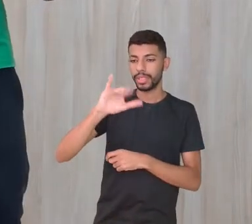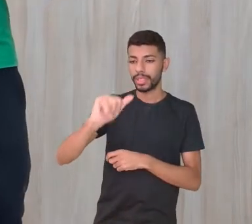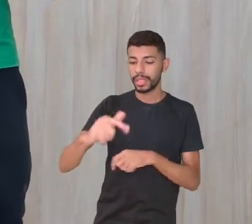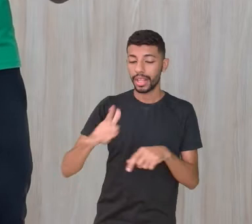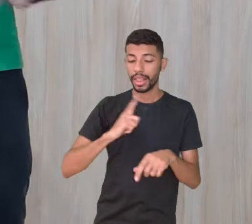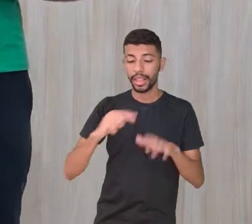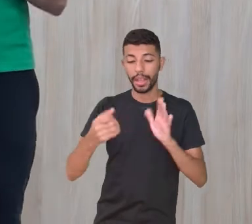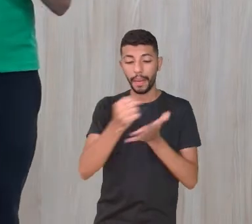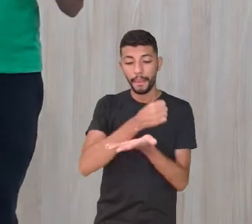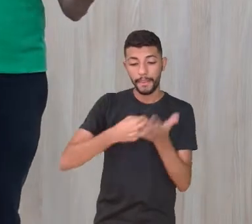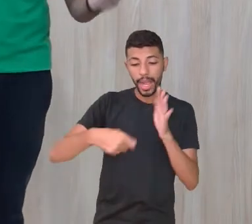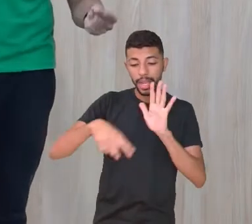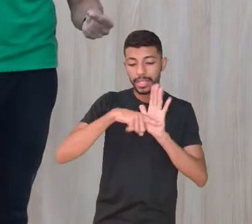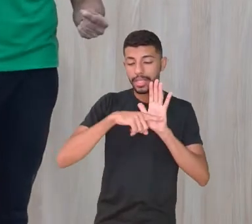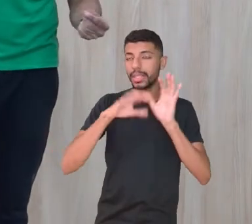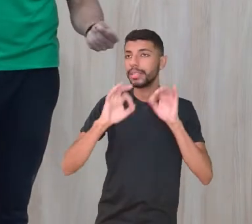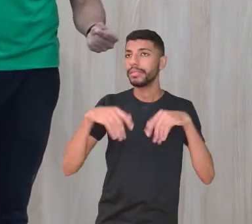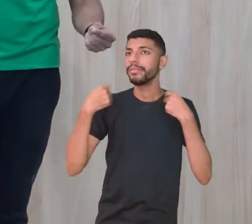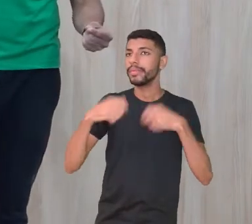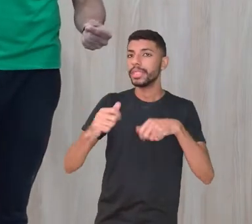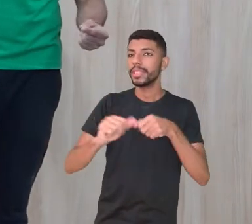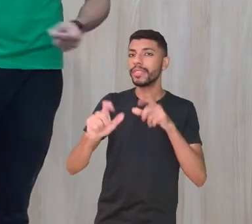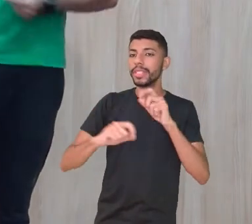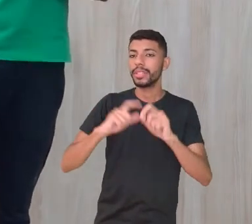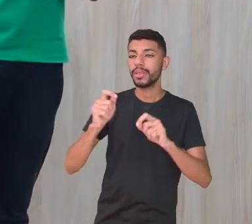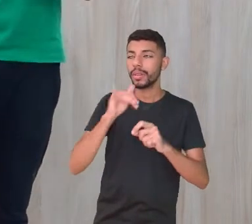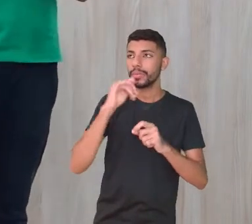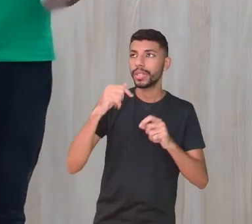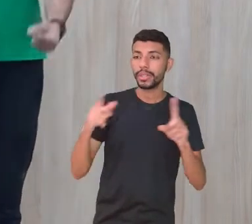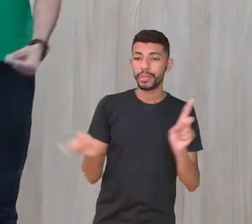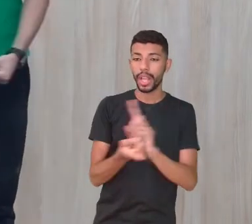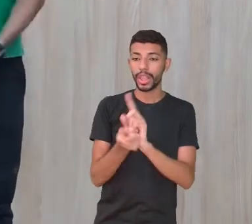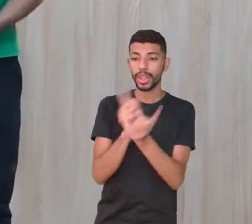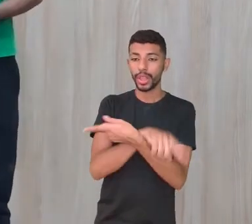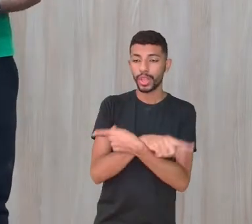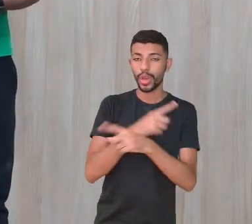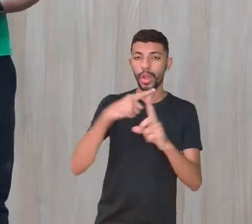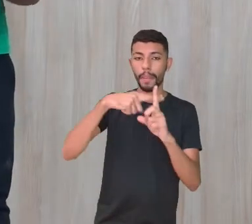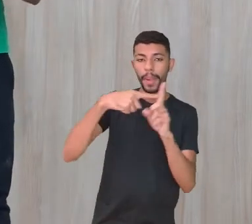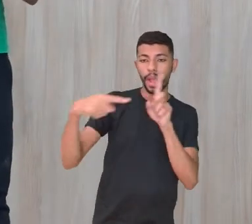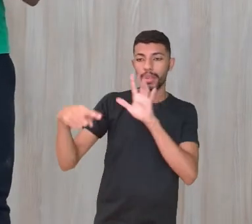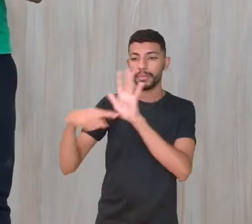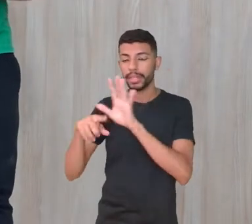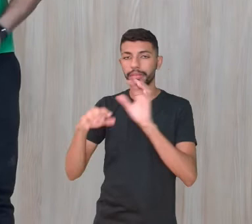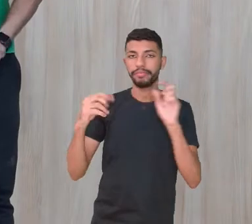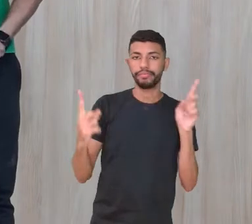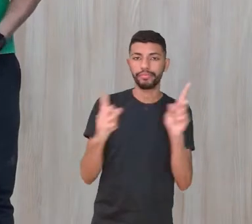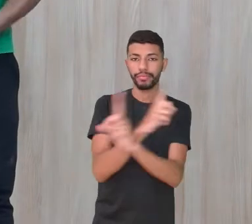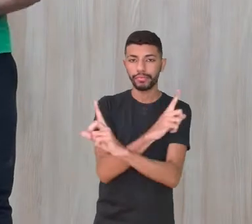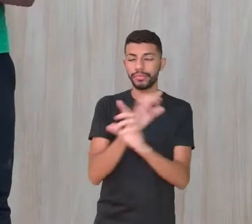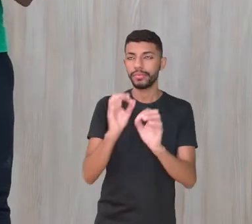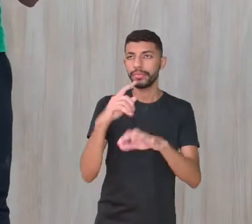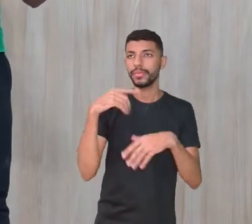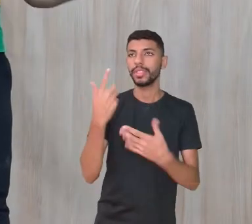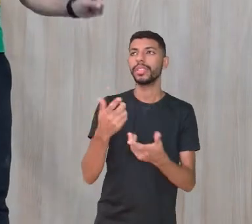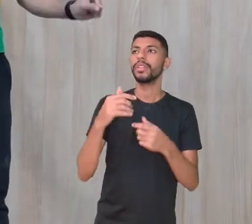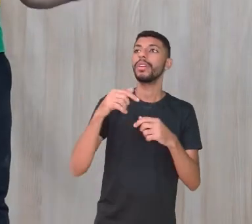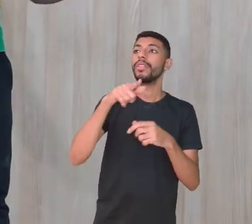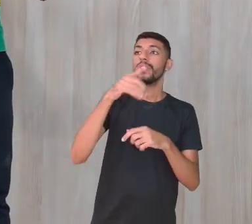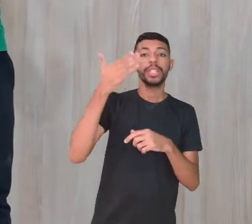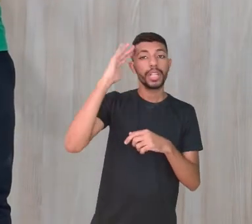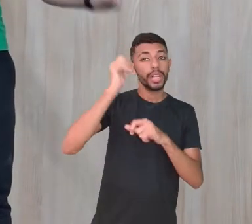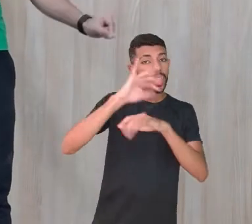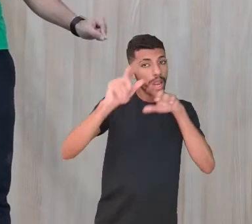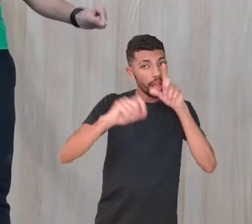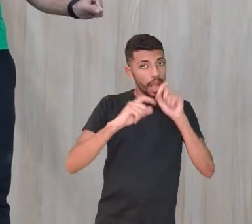negativa, certo? Aí você vai precisar fazer o jogo de sinal. E para você entender essa questão do jogo de sinal, vá lá na